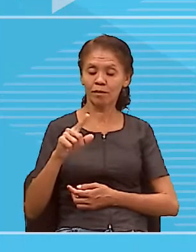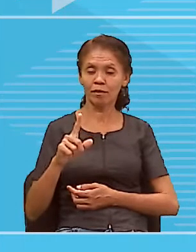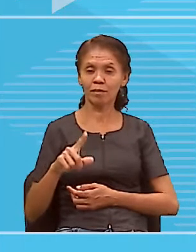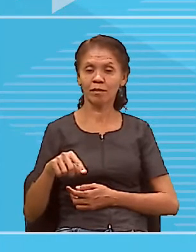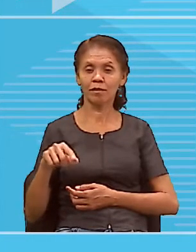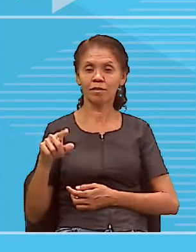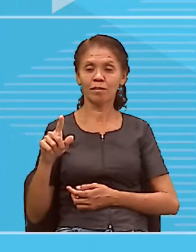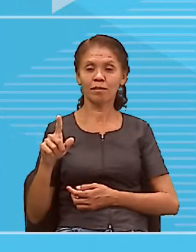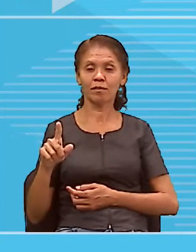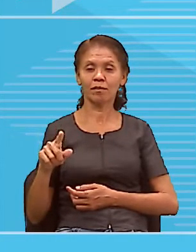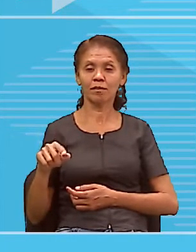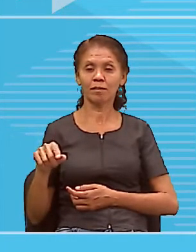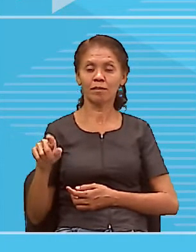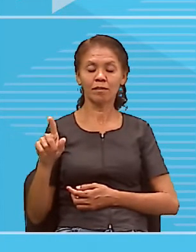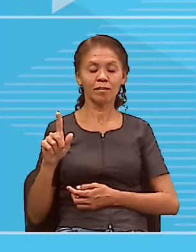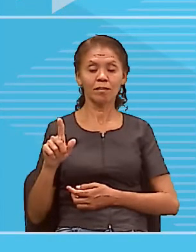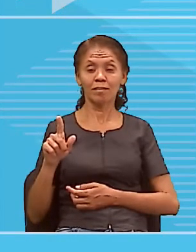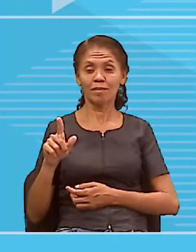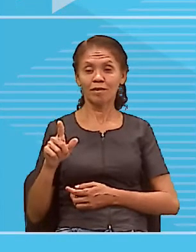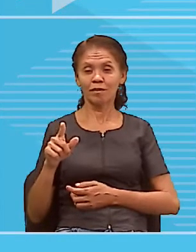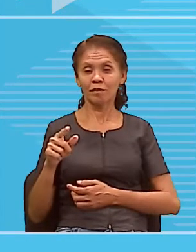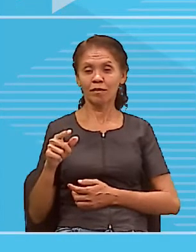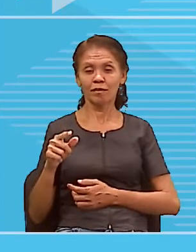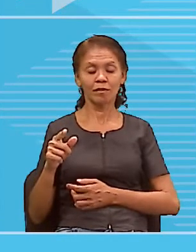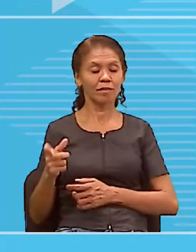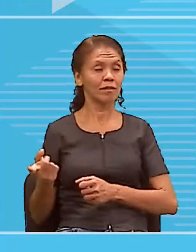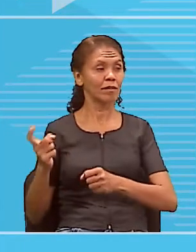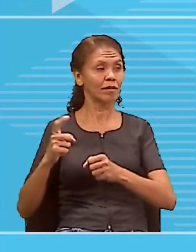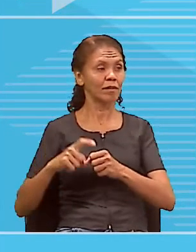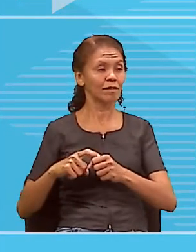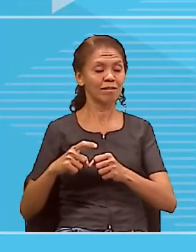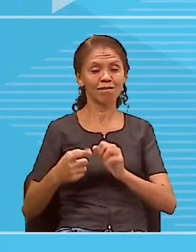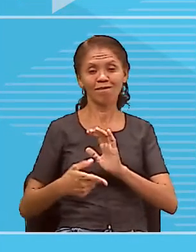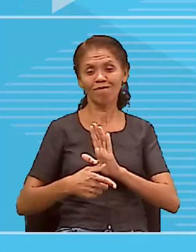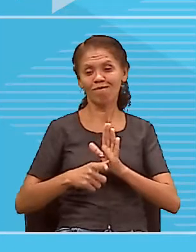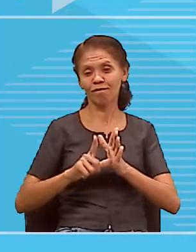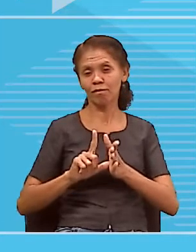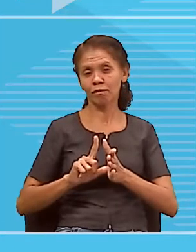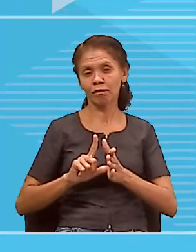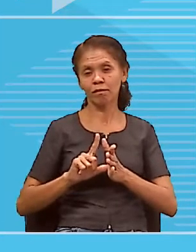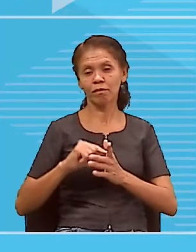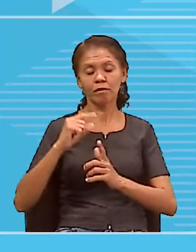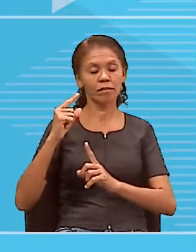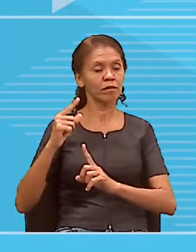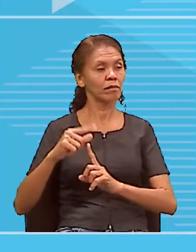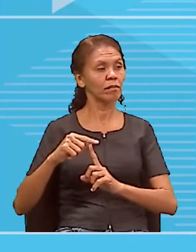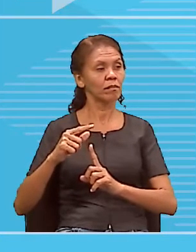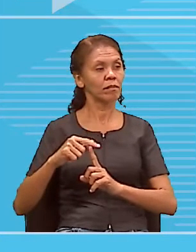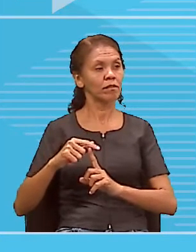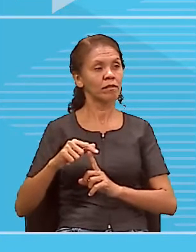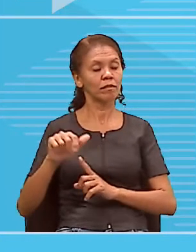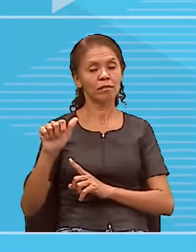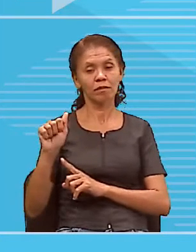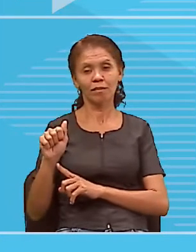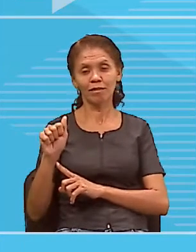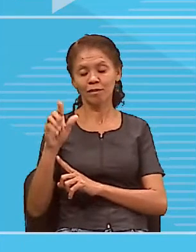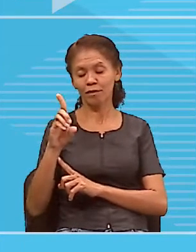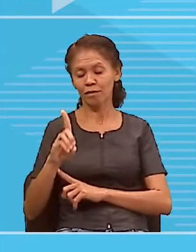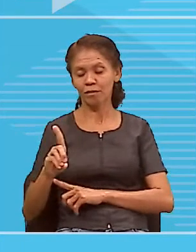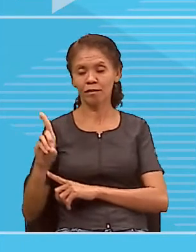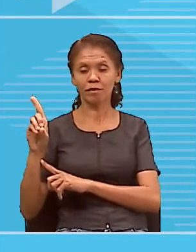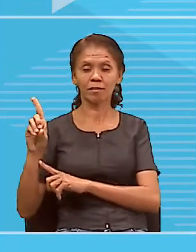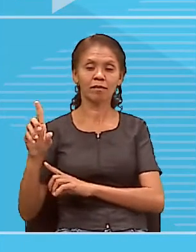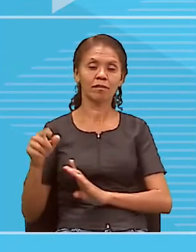a sua propagação de antes então a continua se deslocando para a direita B